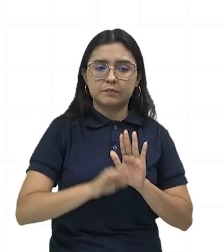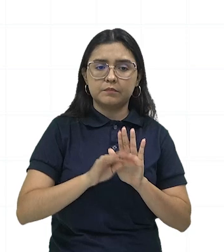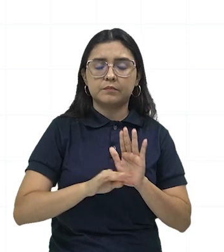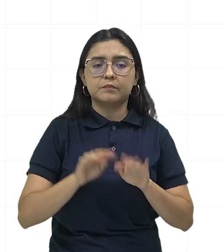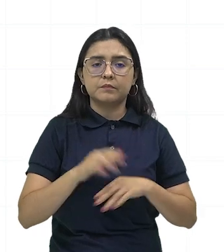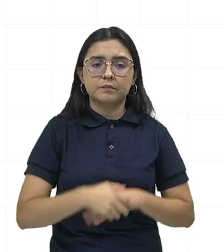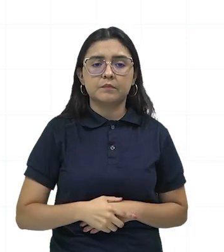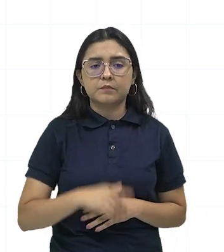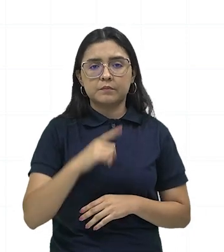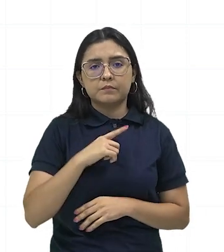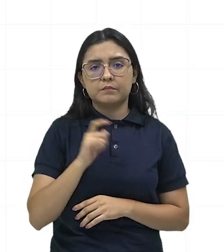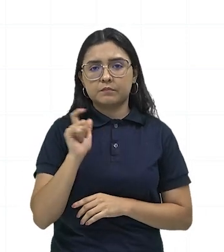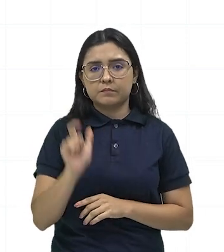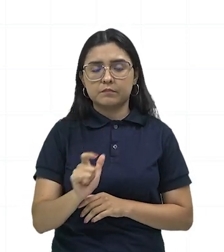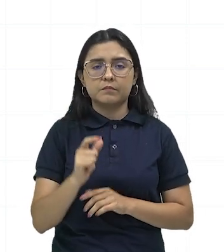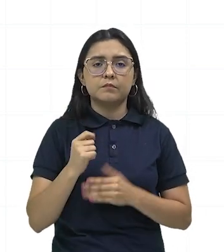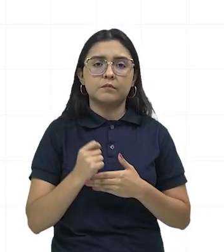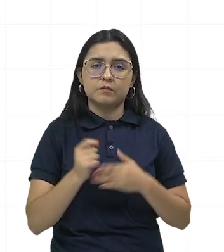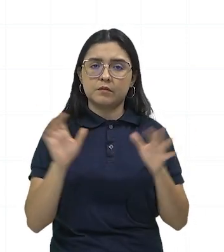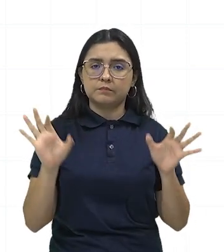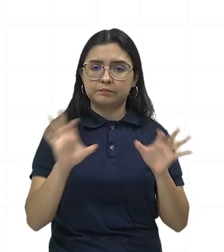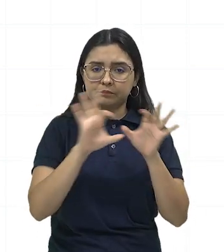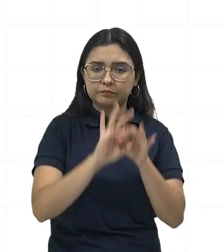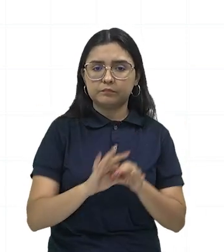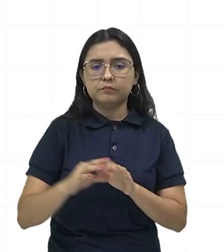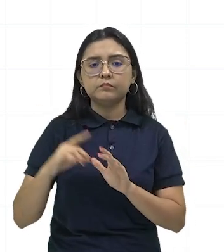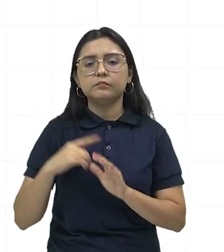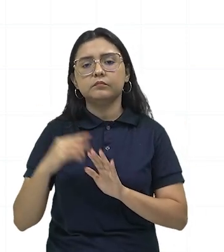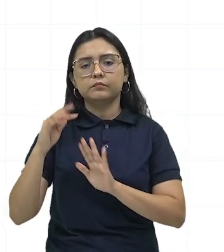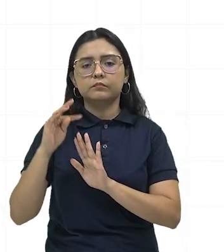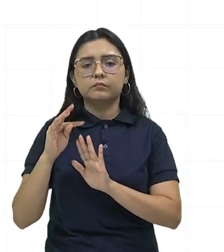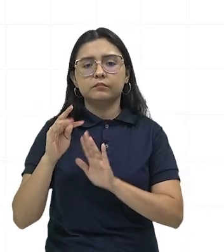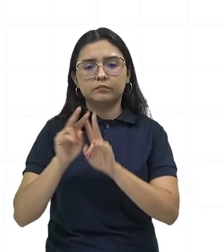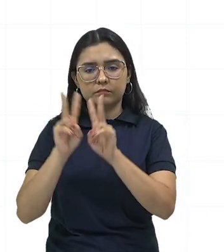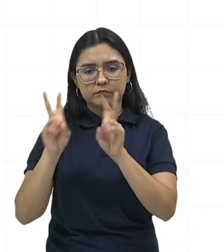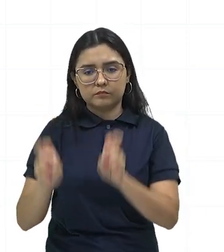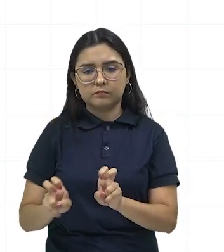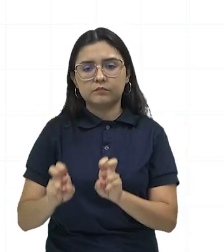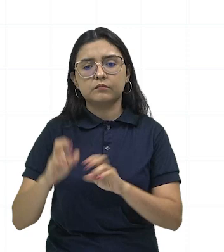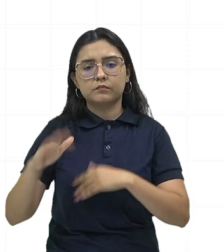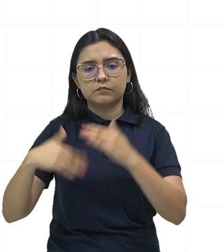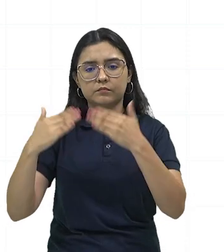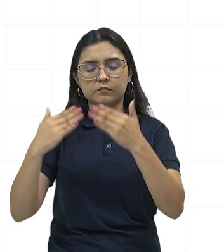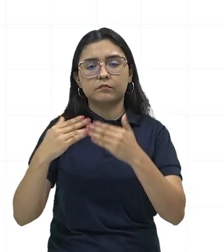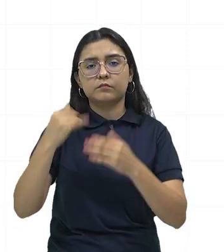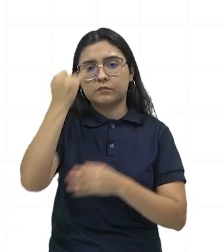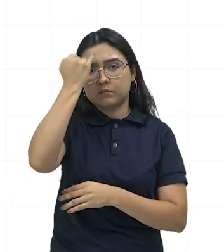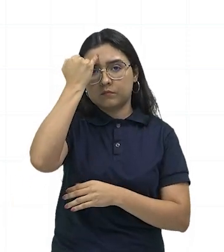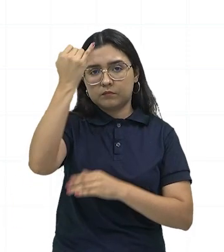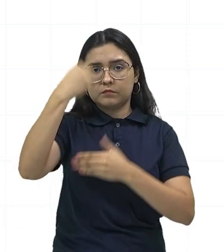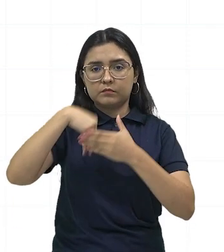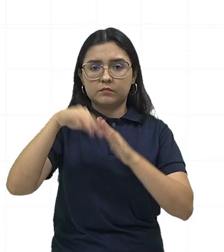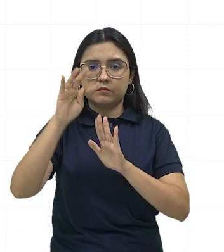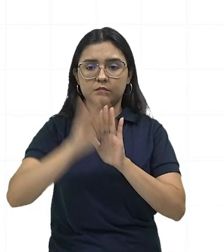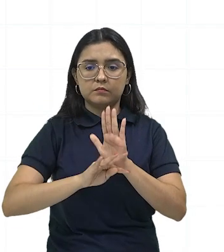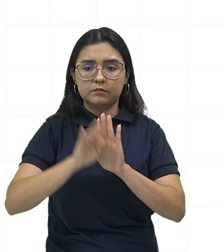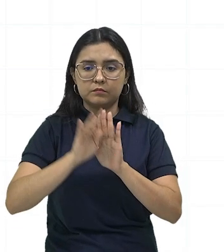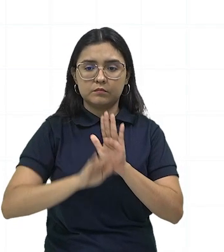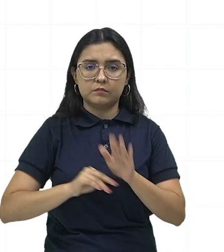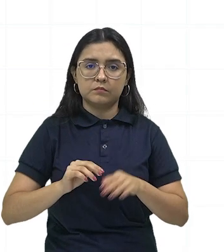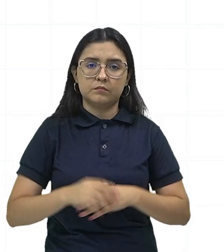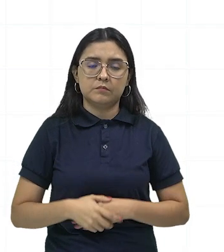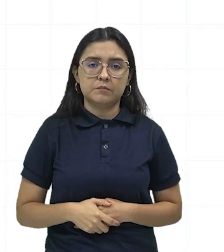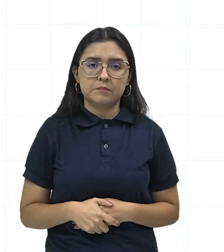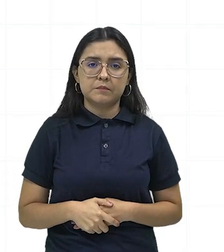escrita, termos que ajudam a juntar as partes. Temática, a progressão da ideia. E aqui o nosso exemplo